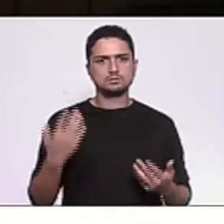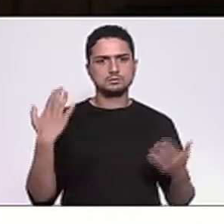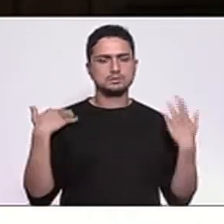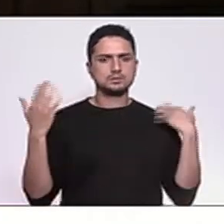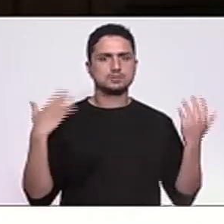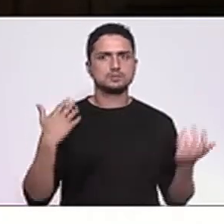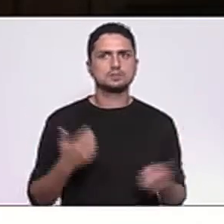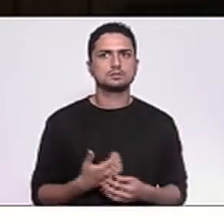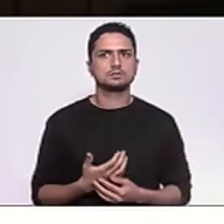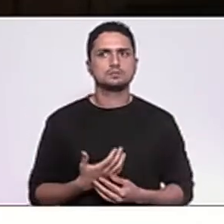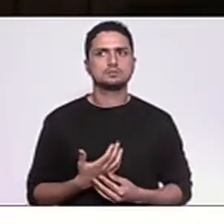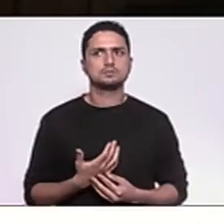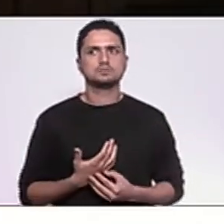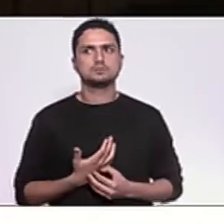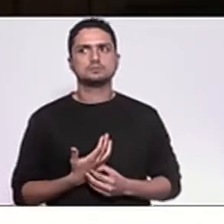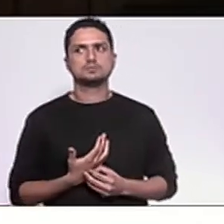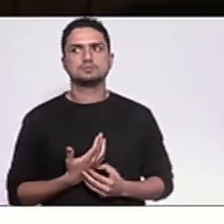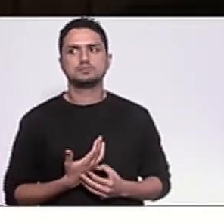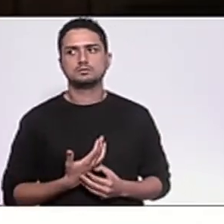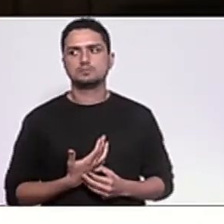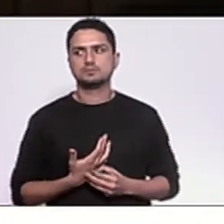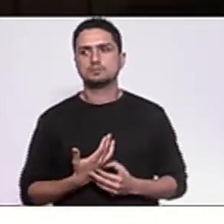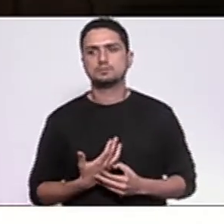militar do